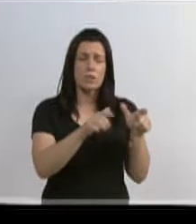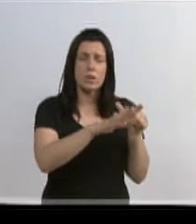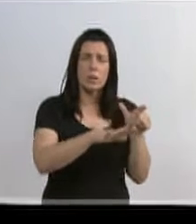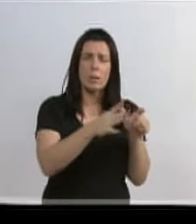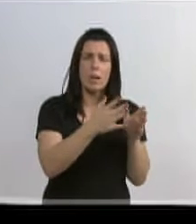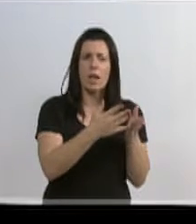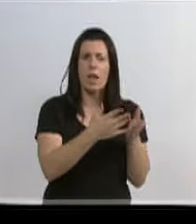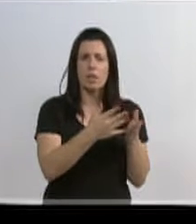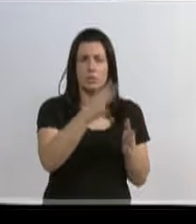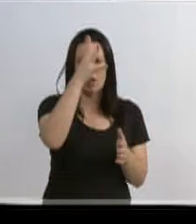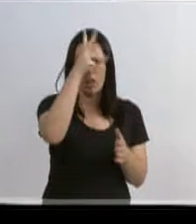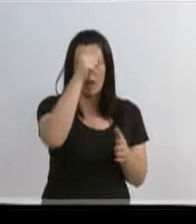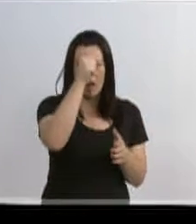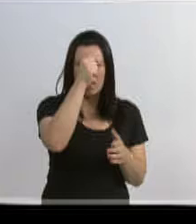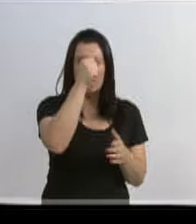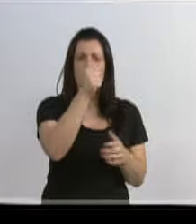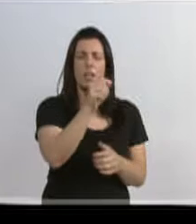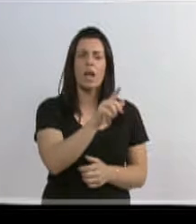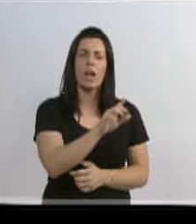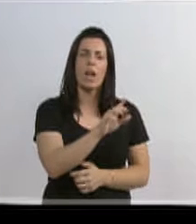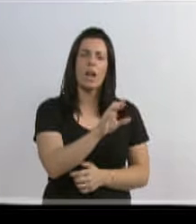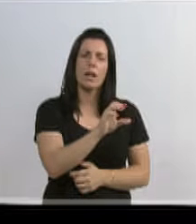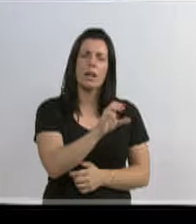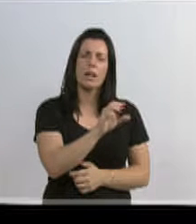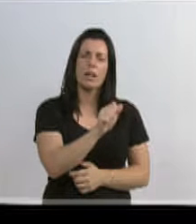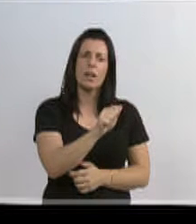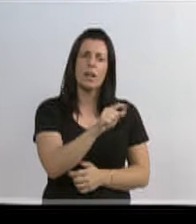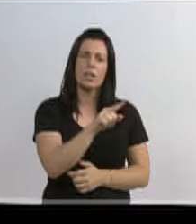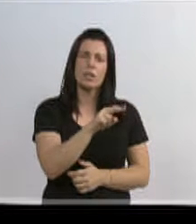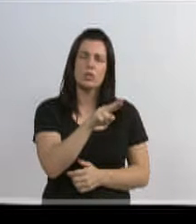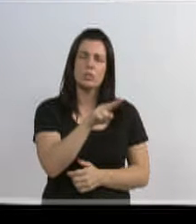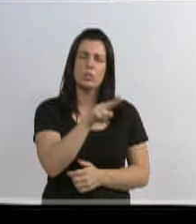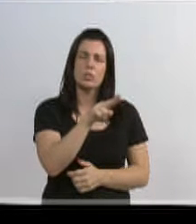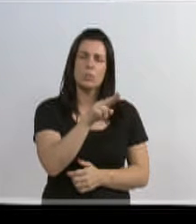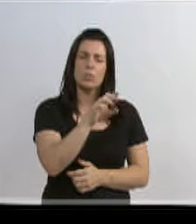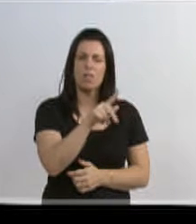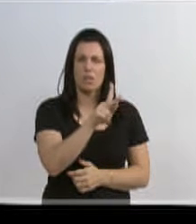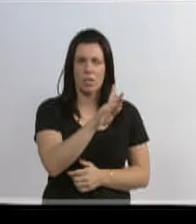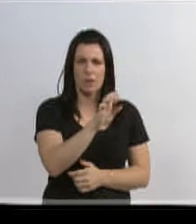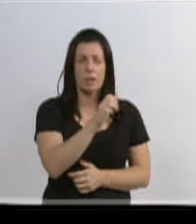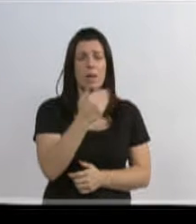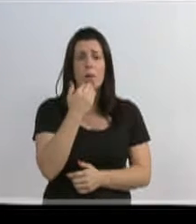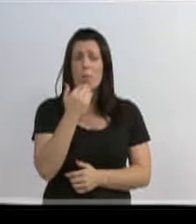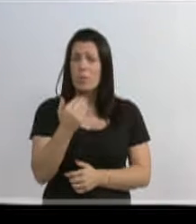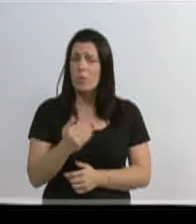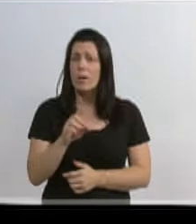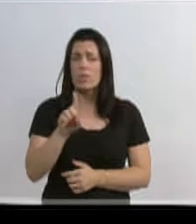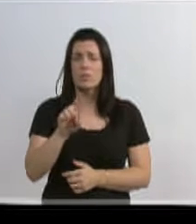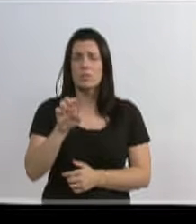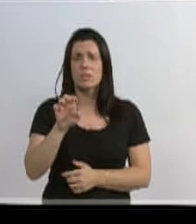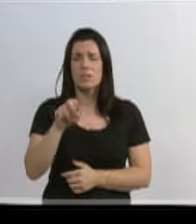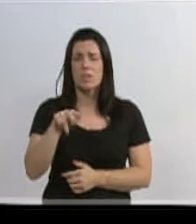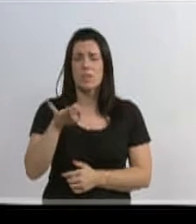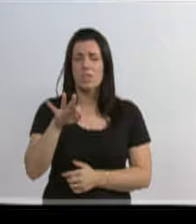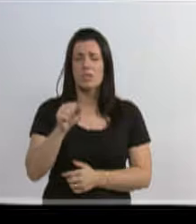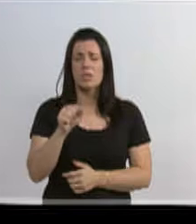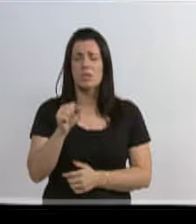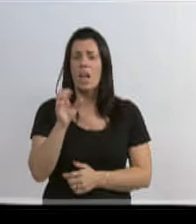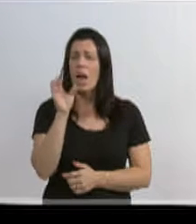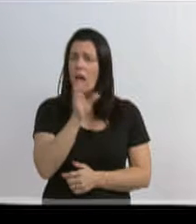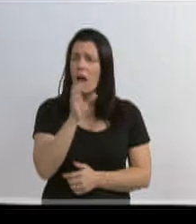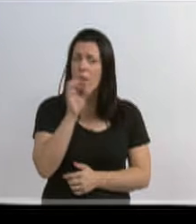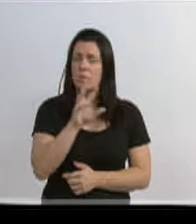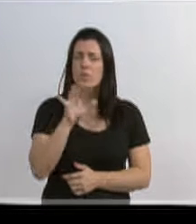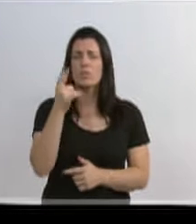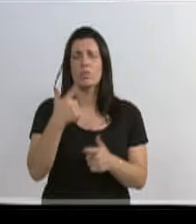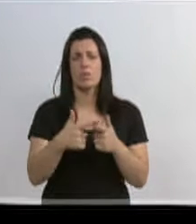que tem lá, não houve resposta ainda, não deram a mínima. Então, eu peço encarecidamente que o DENIT dê um retorno o mais breve possível. Vou encaminhar